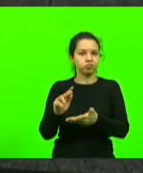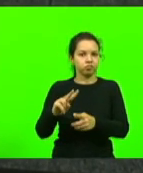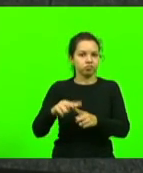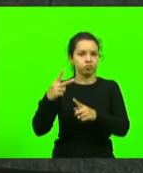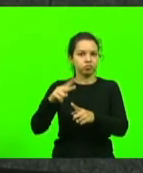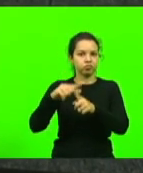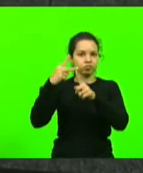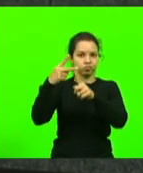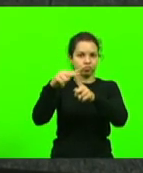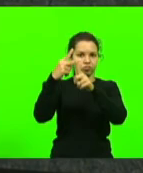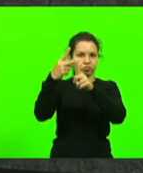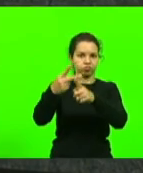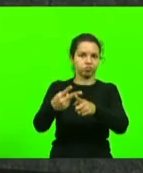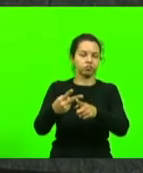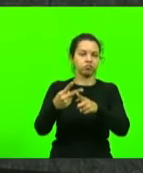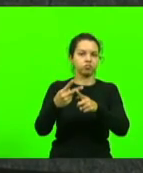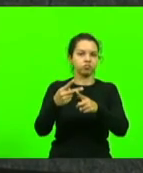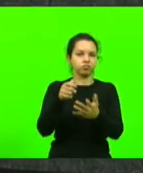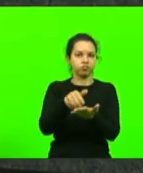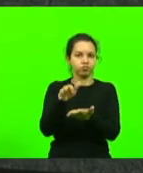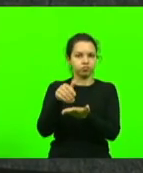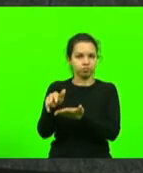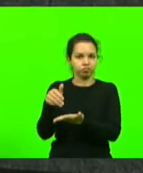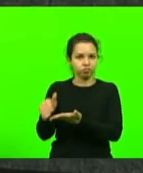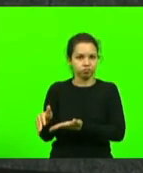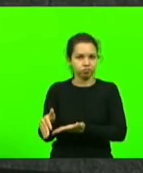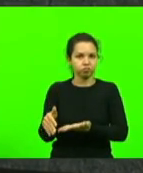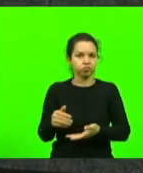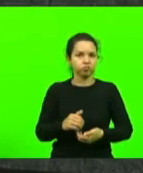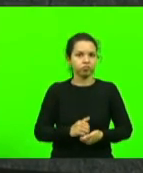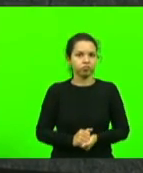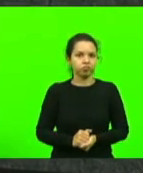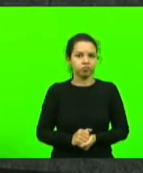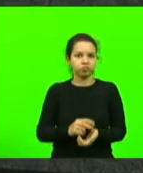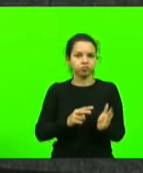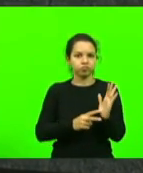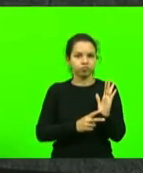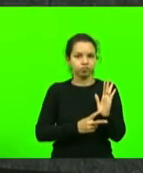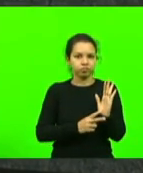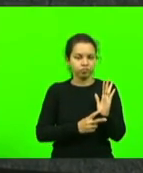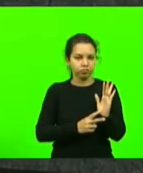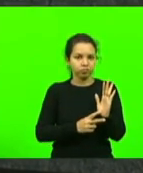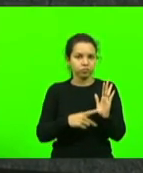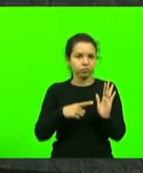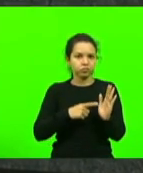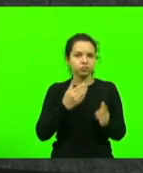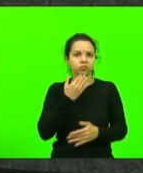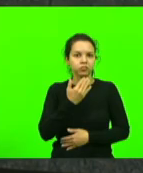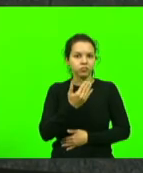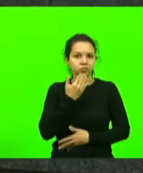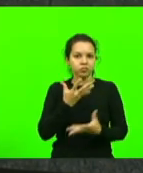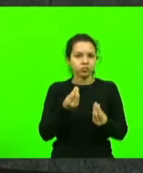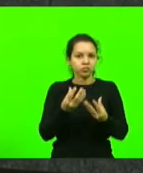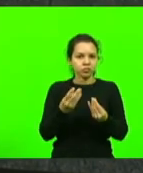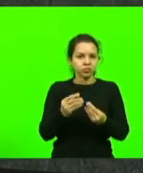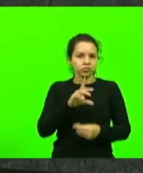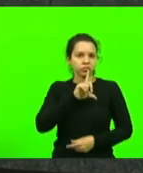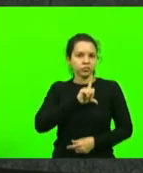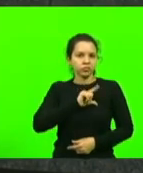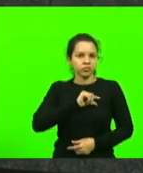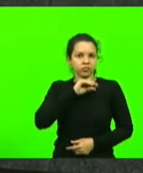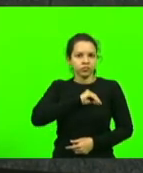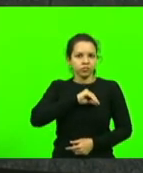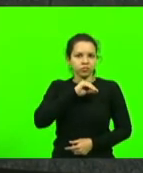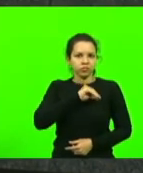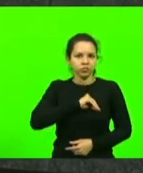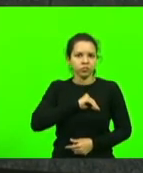a quantidade nos sindicatos o que a gente recebe de pedidos de redução de salário